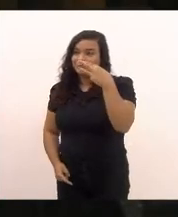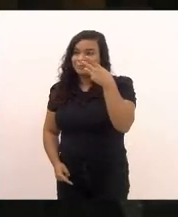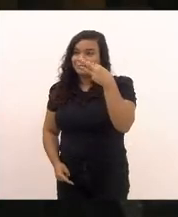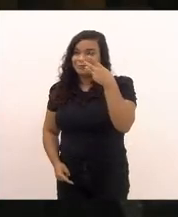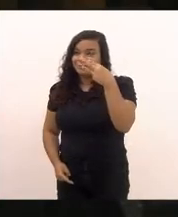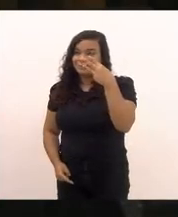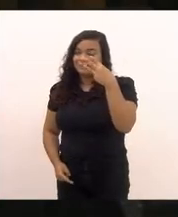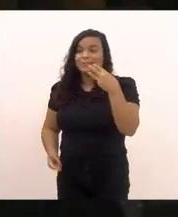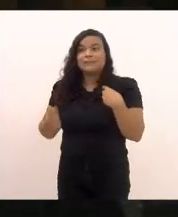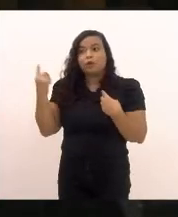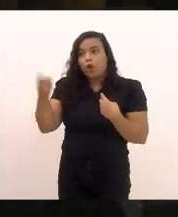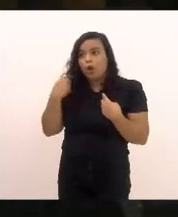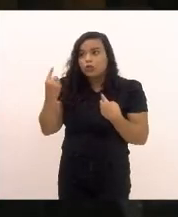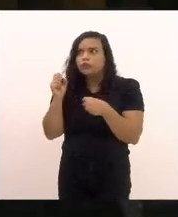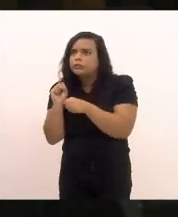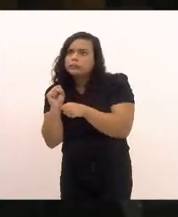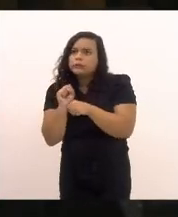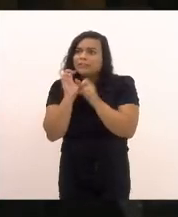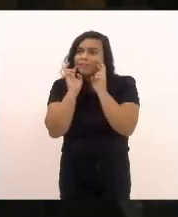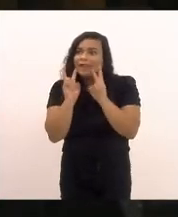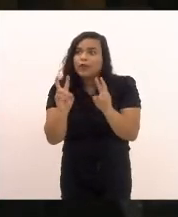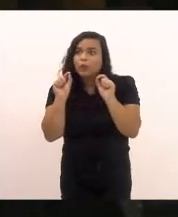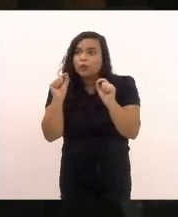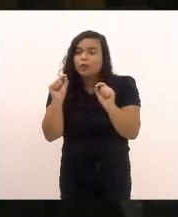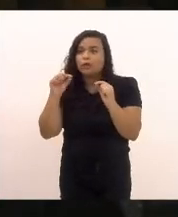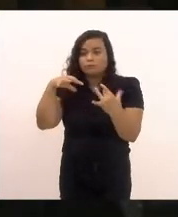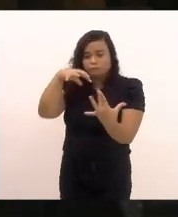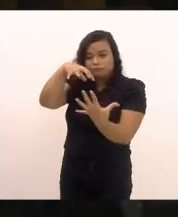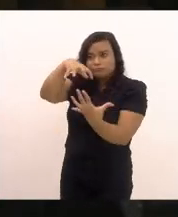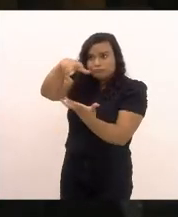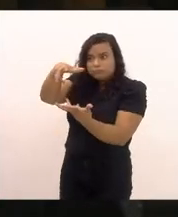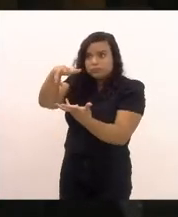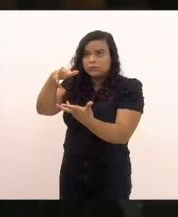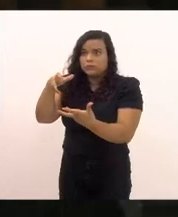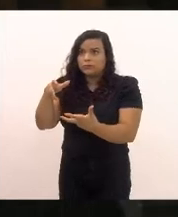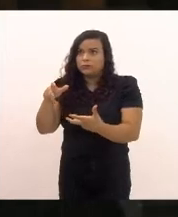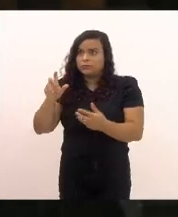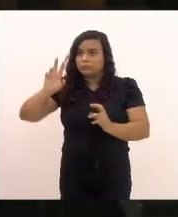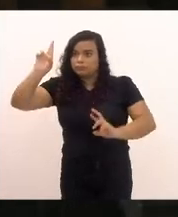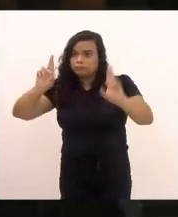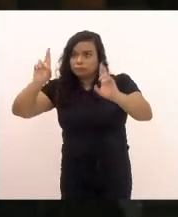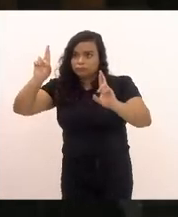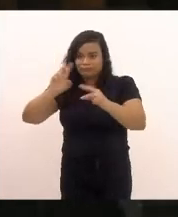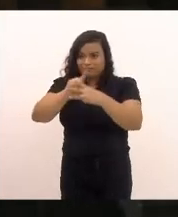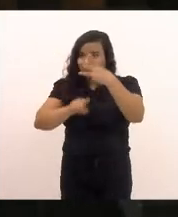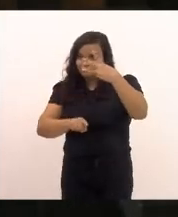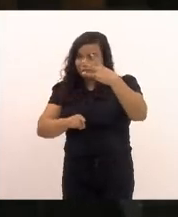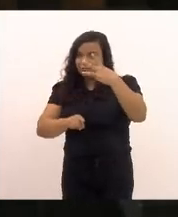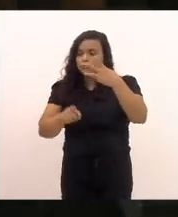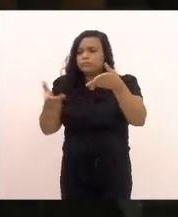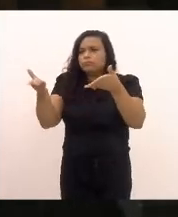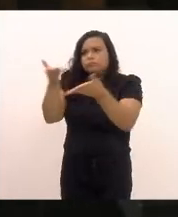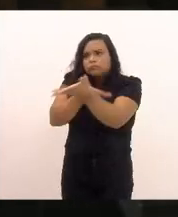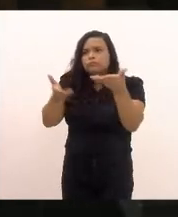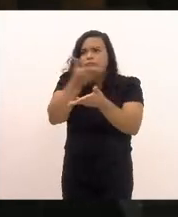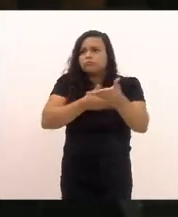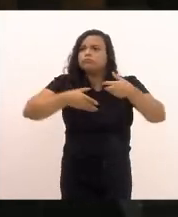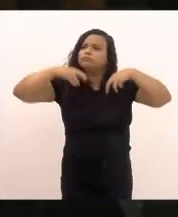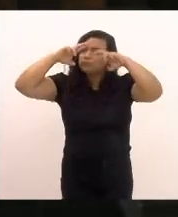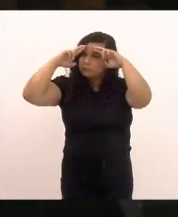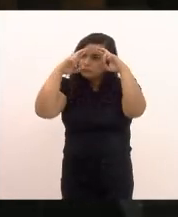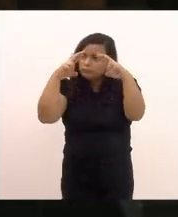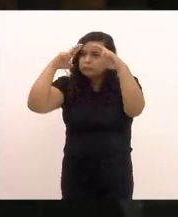que esses impérios se respeitem, não sejam bélicos e que não